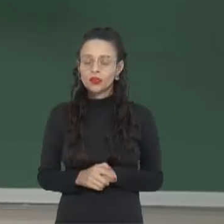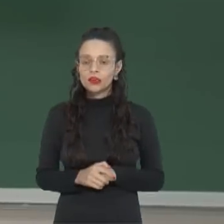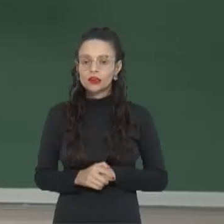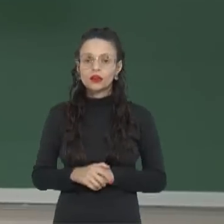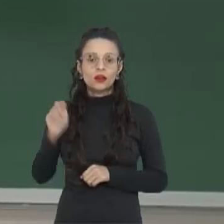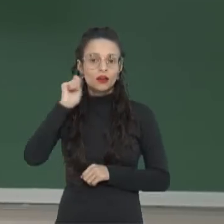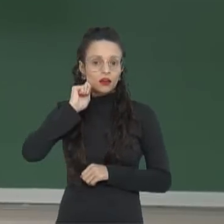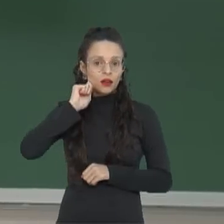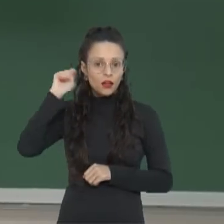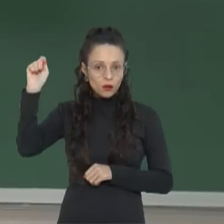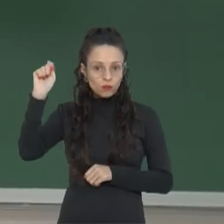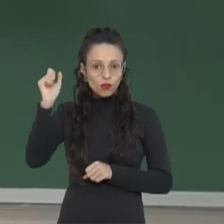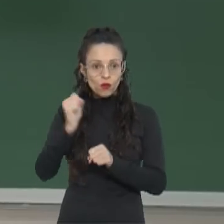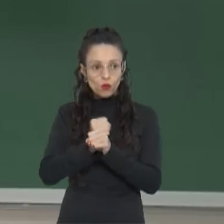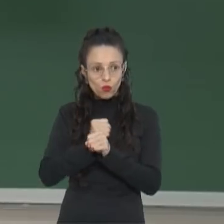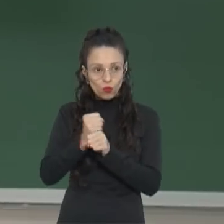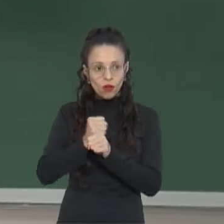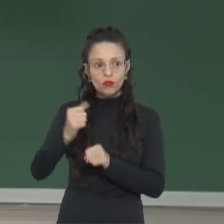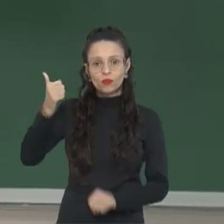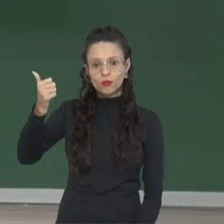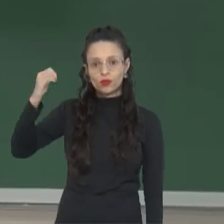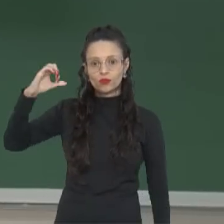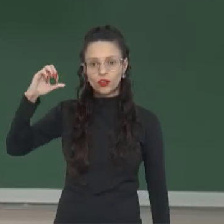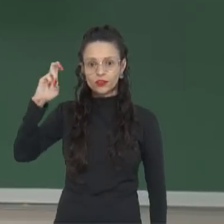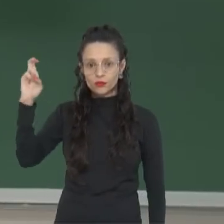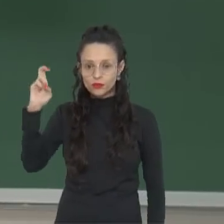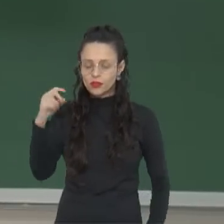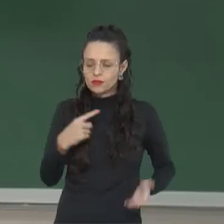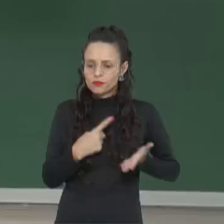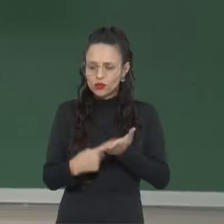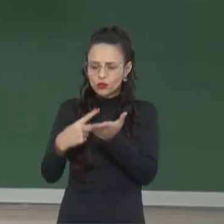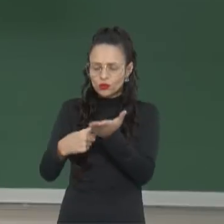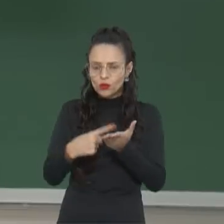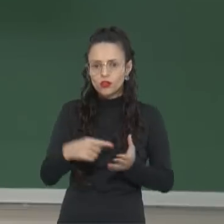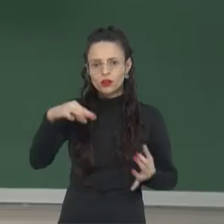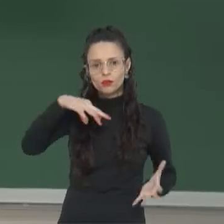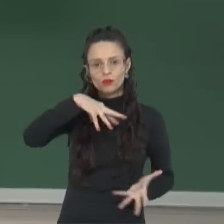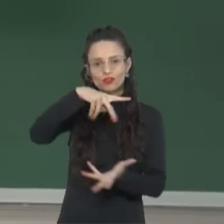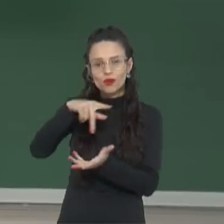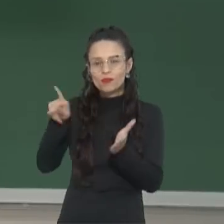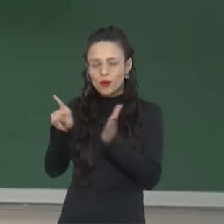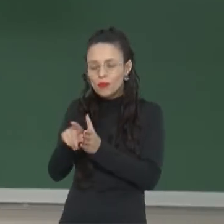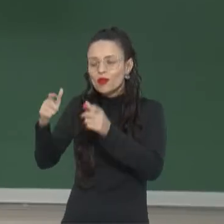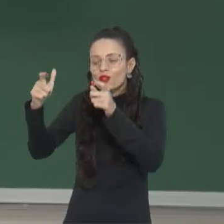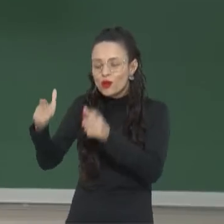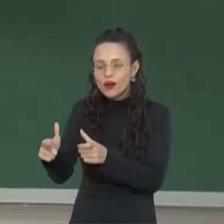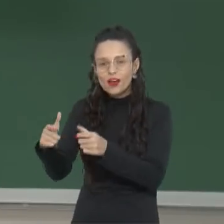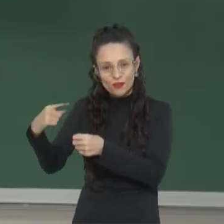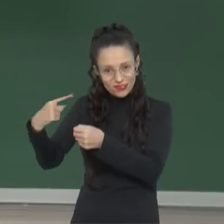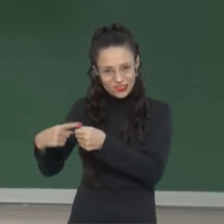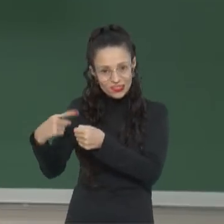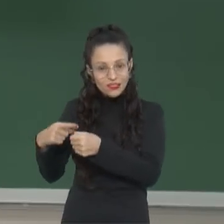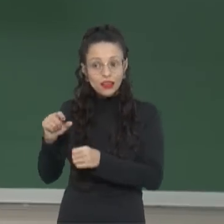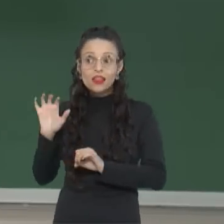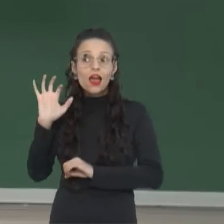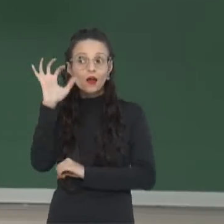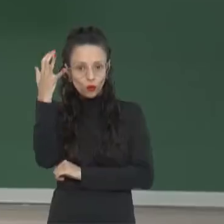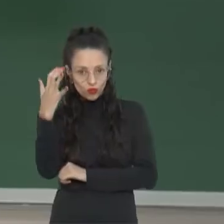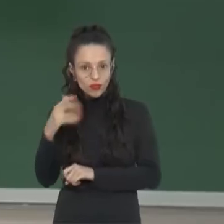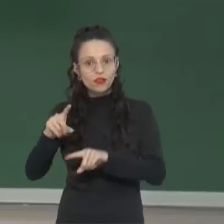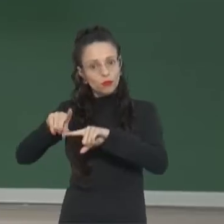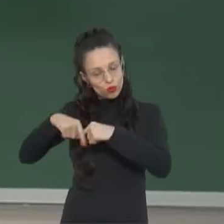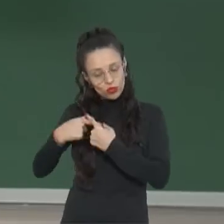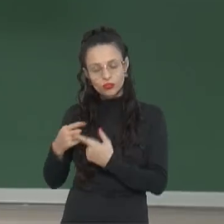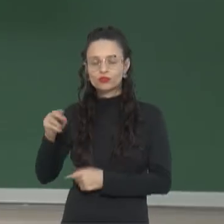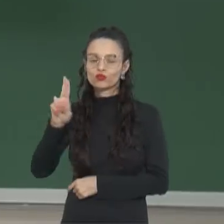de 1955. Esses protocolos mundiais normalmente têm o nome do local onde foram realizadas as conferências. Aí,